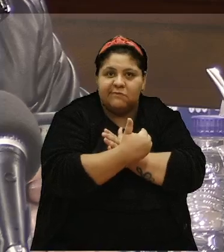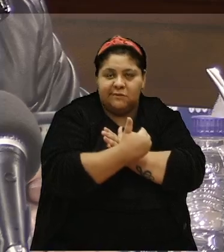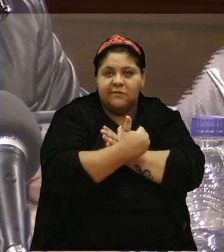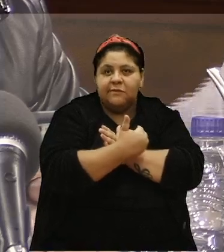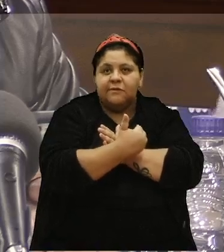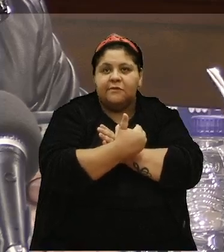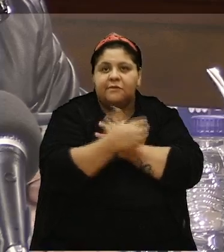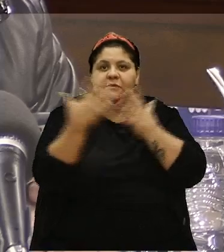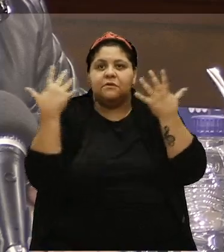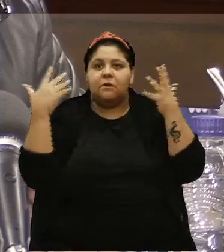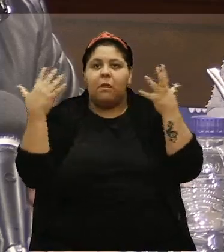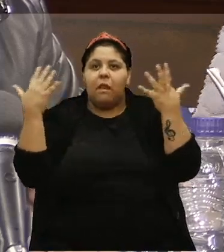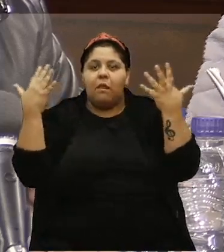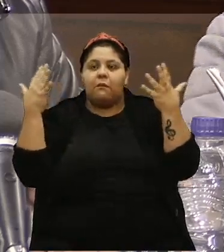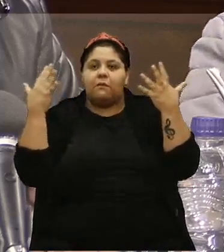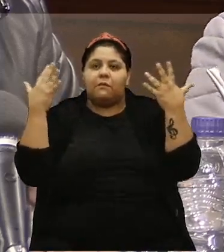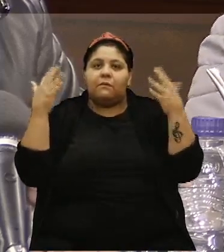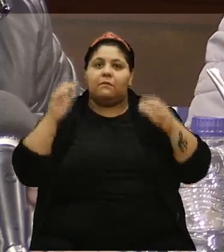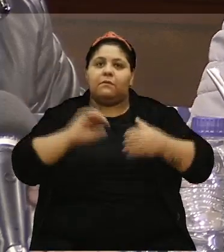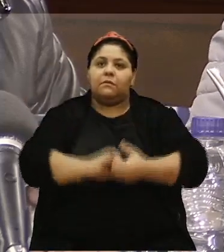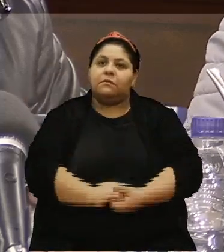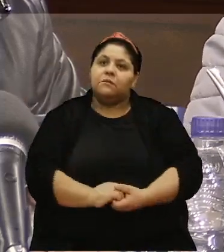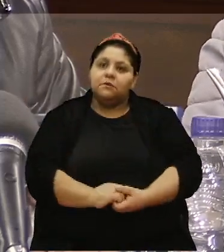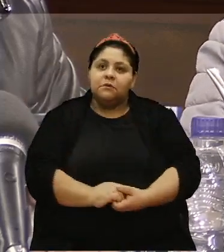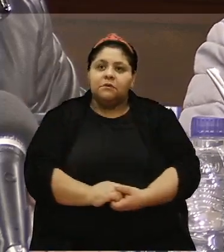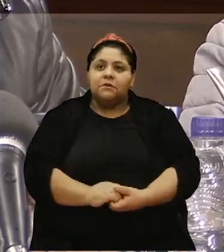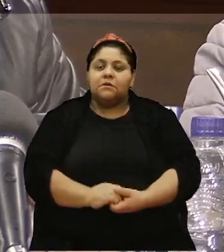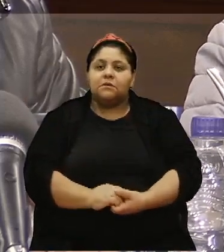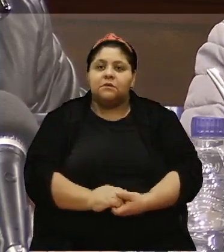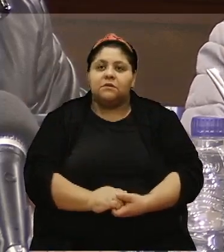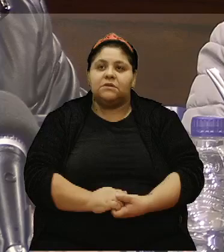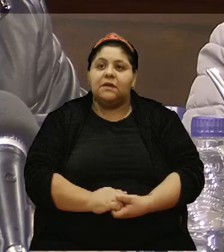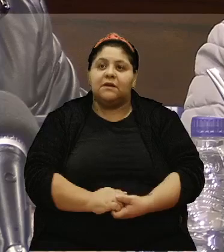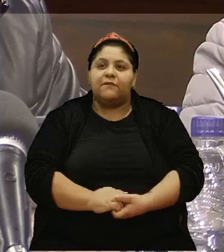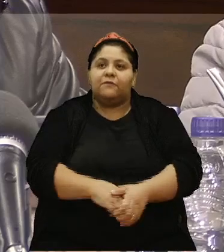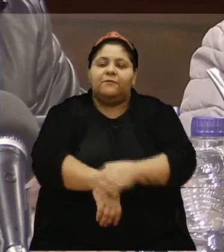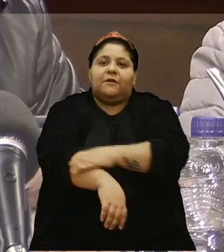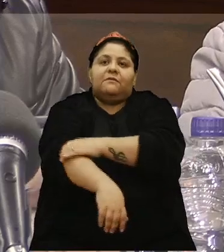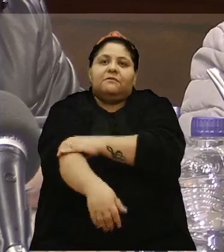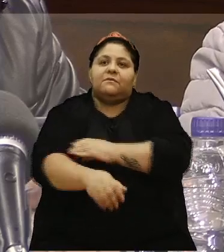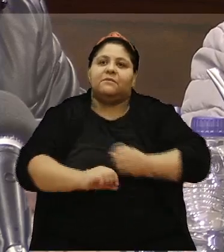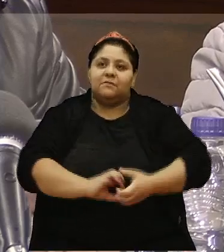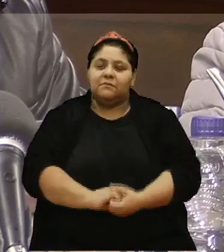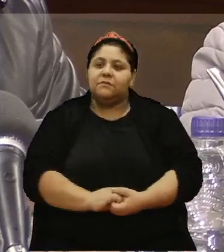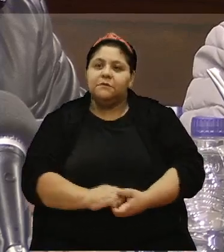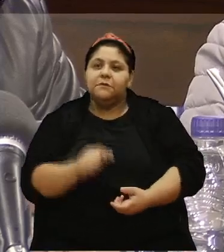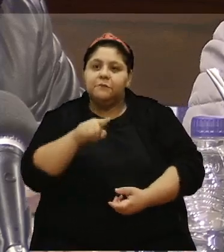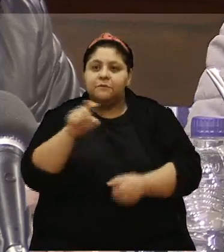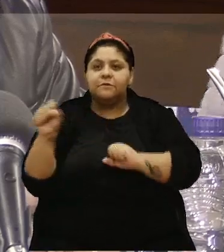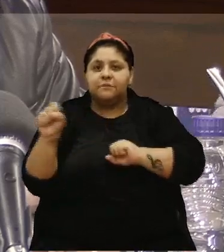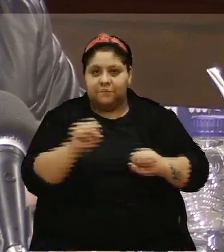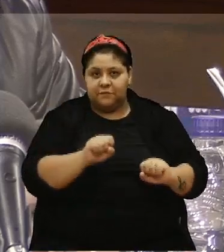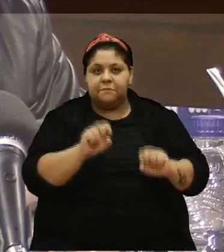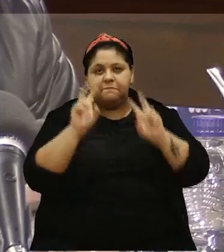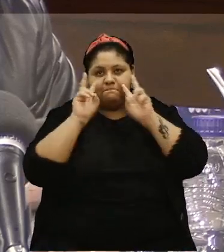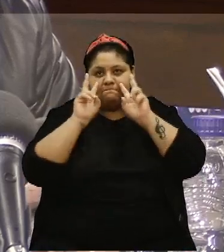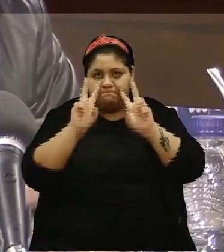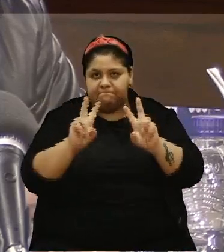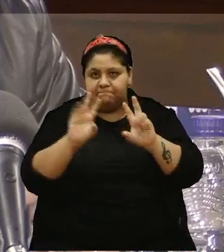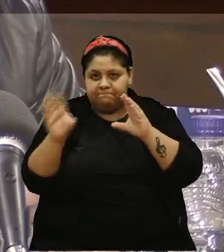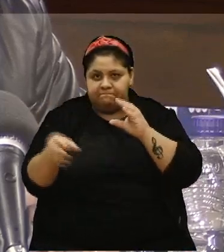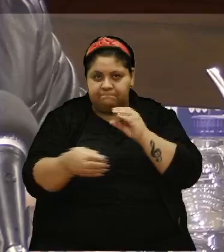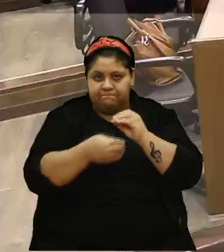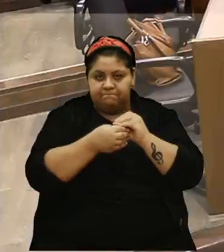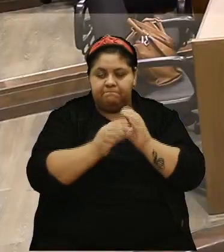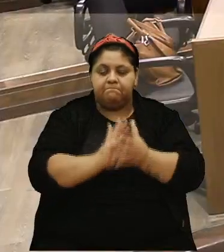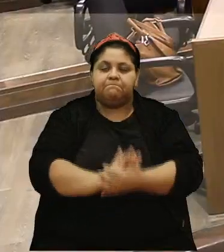melhorar. Parabéns por ter trazido. Obrigado, vereador Capitão Ramon. E como vocês podem ver ali, já lhe concedo a sua parte,